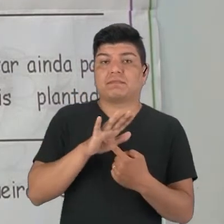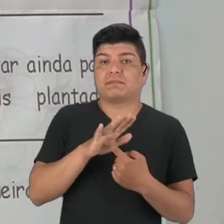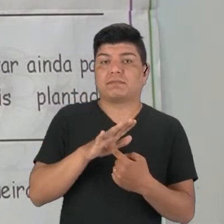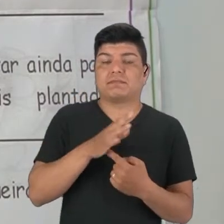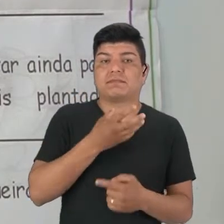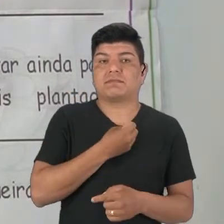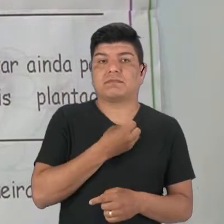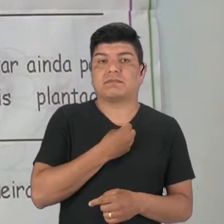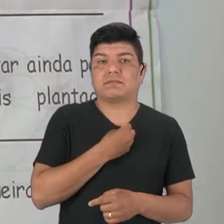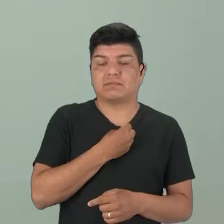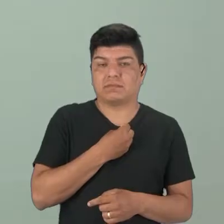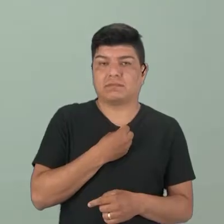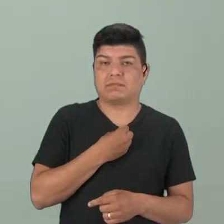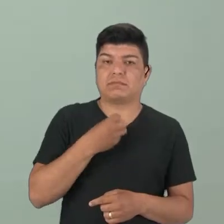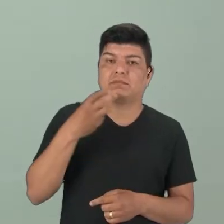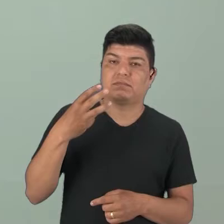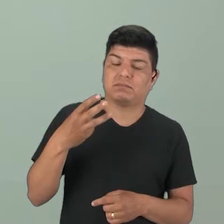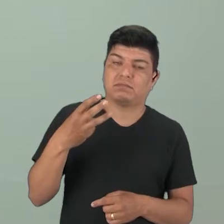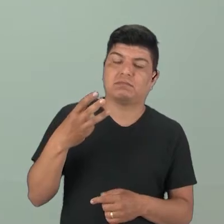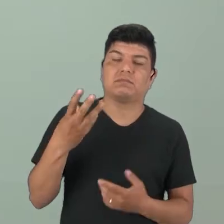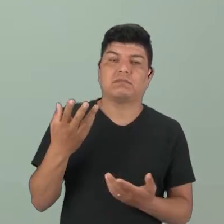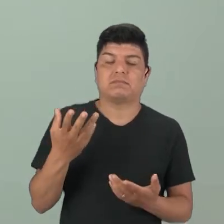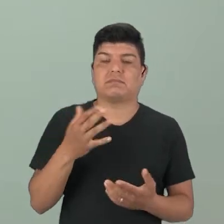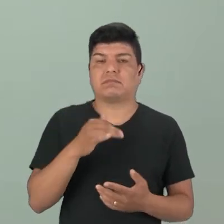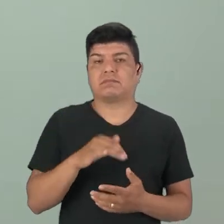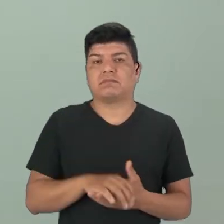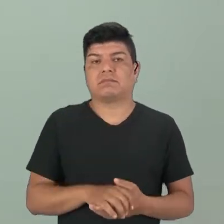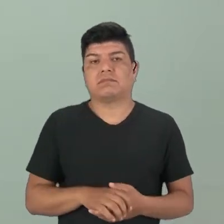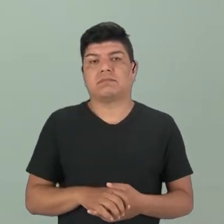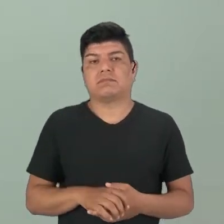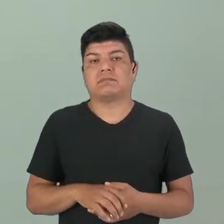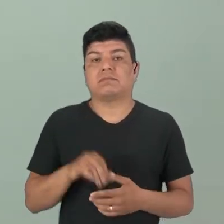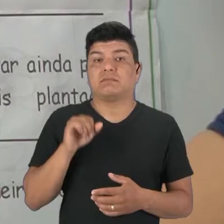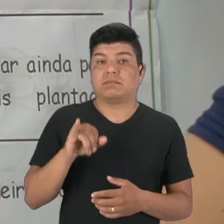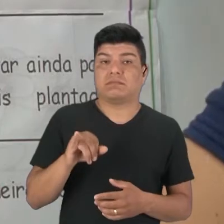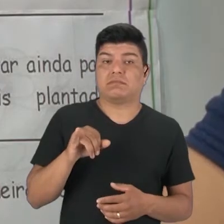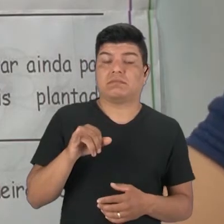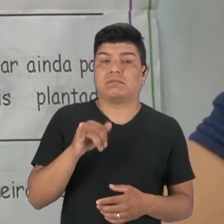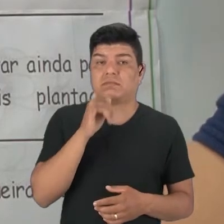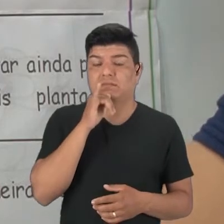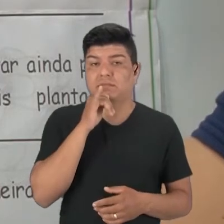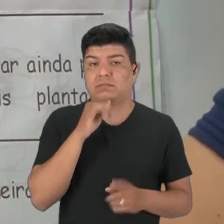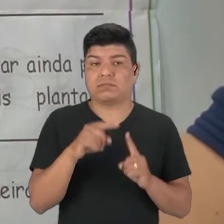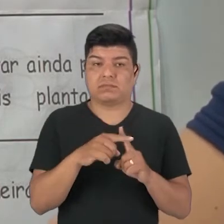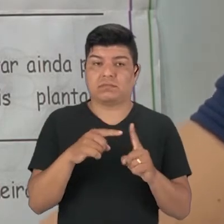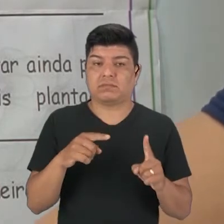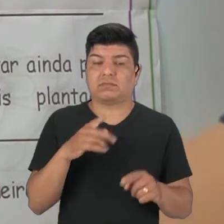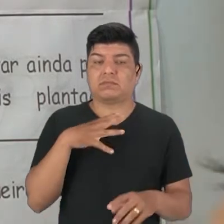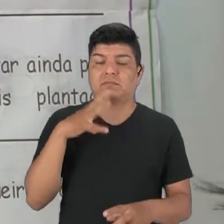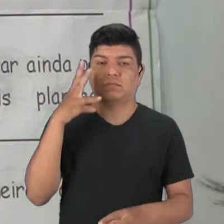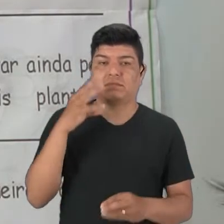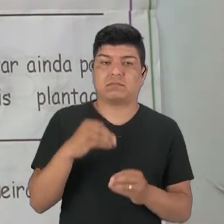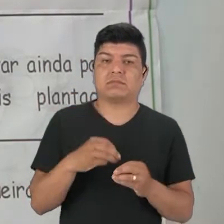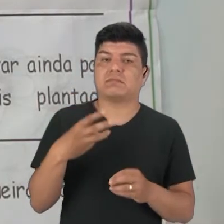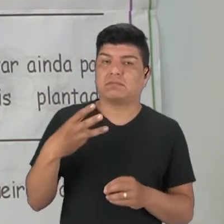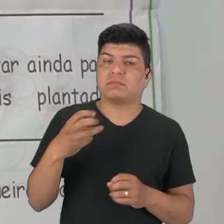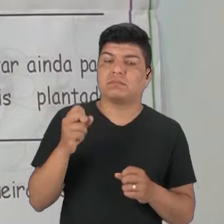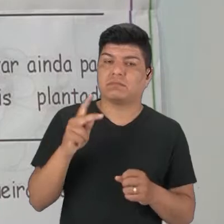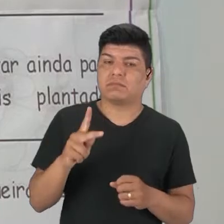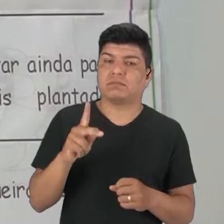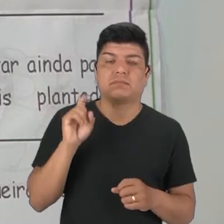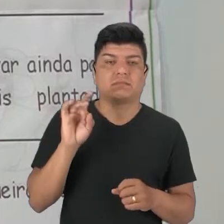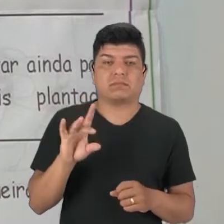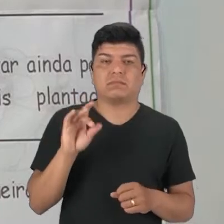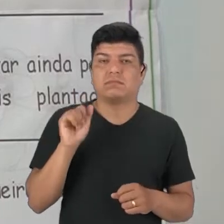os números ímpares, no caso aí, né? O 3. Então, se caso a minha barra tivesse parado aqui no meio, Já saberia que seria o 3, tá? Só